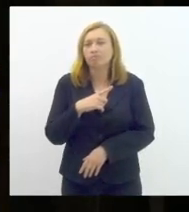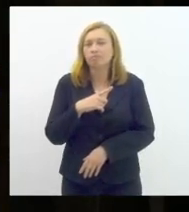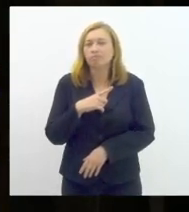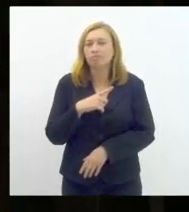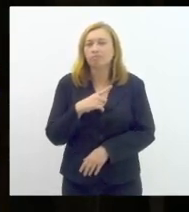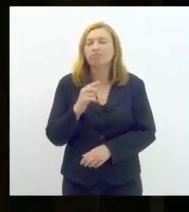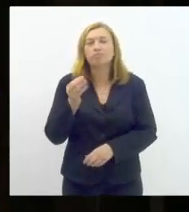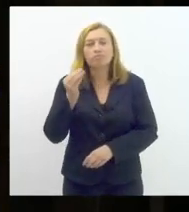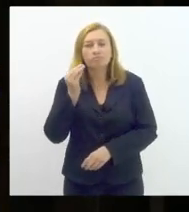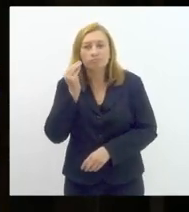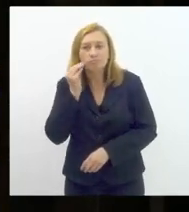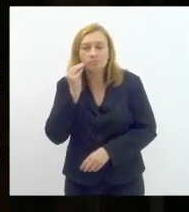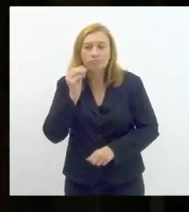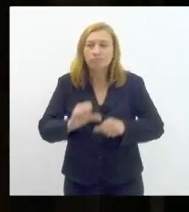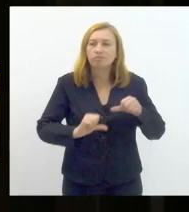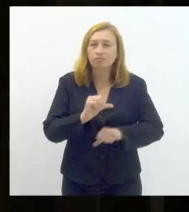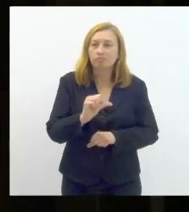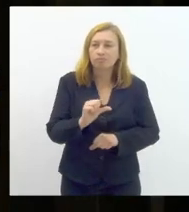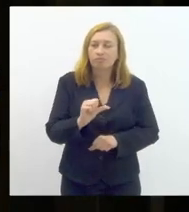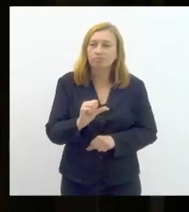a posição e oportunidade de mudar